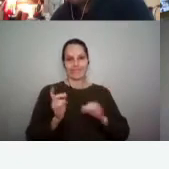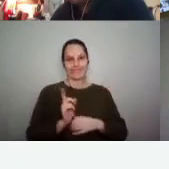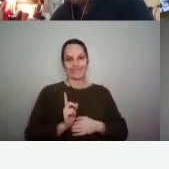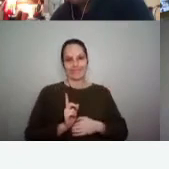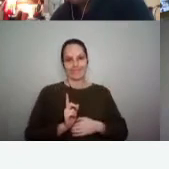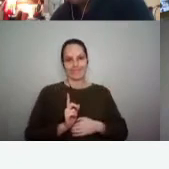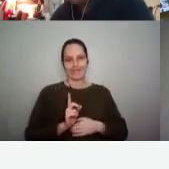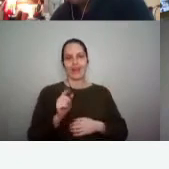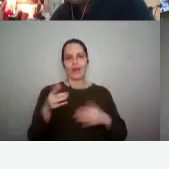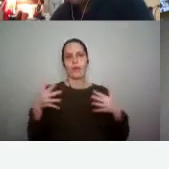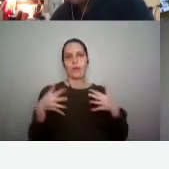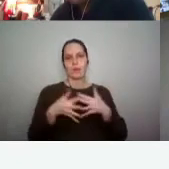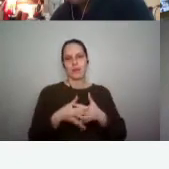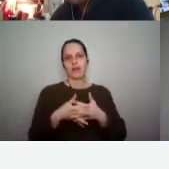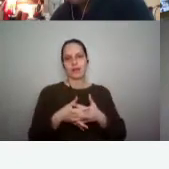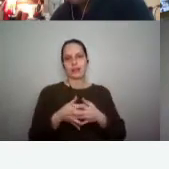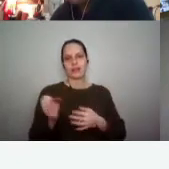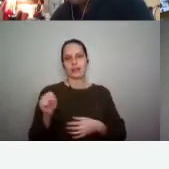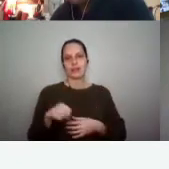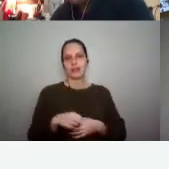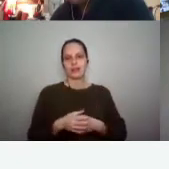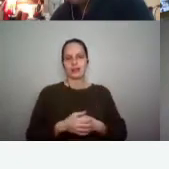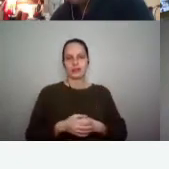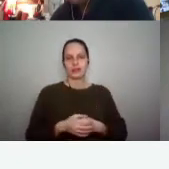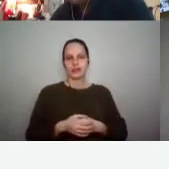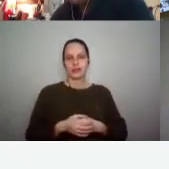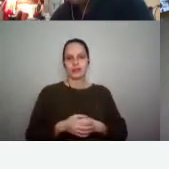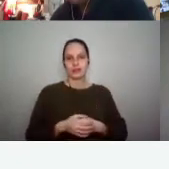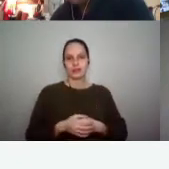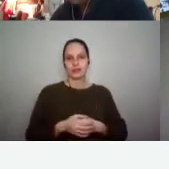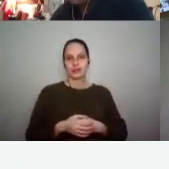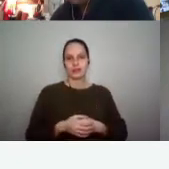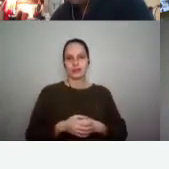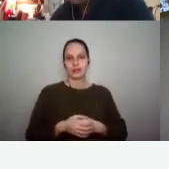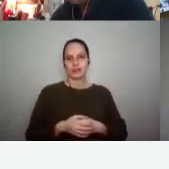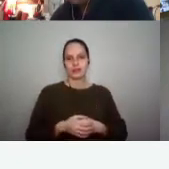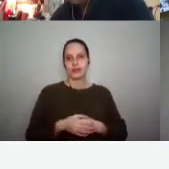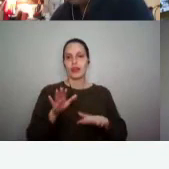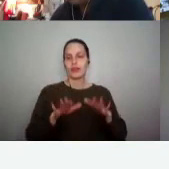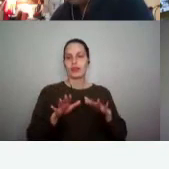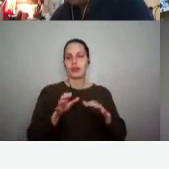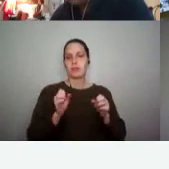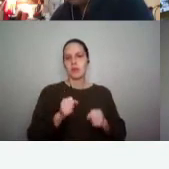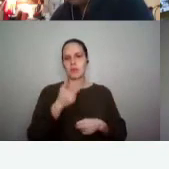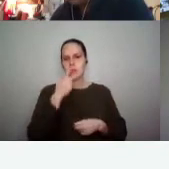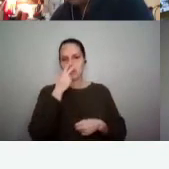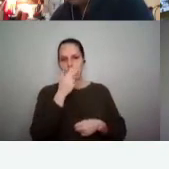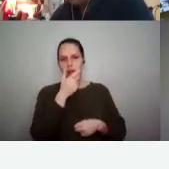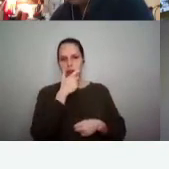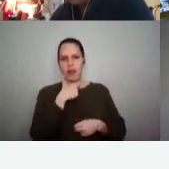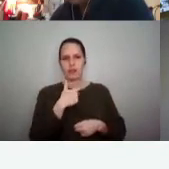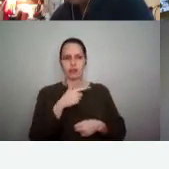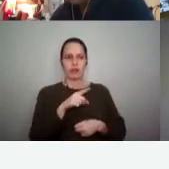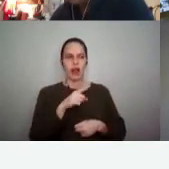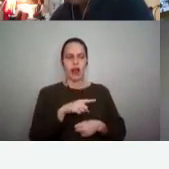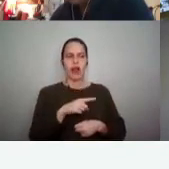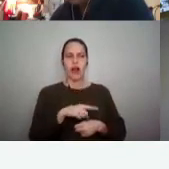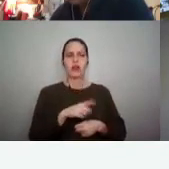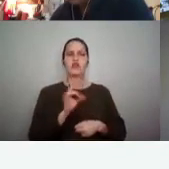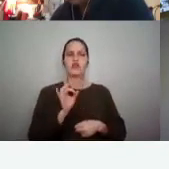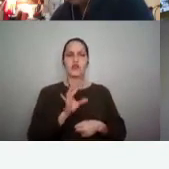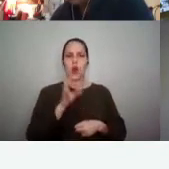atividade complexa. Ainda que muitas vezes pode parecer que basta ter um domínio no conhecimento para ser